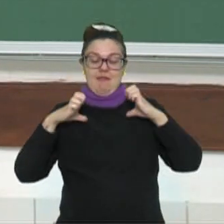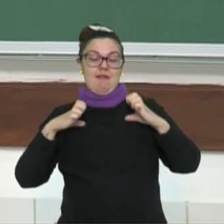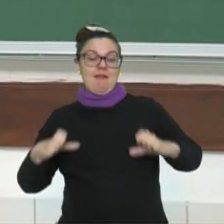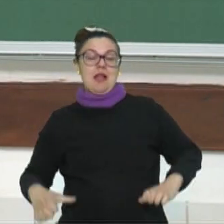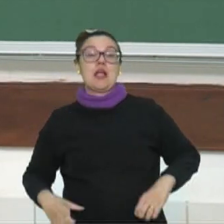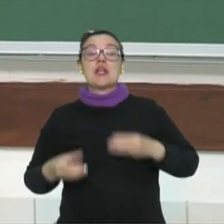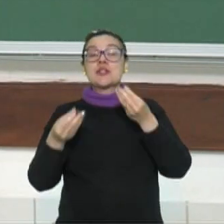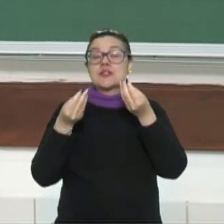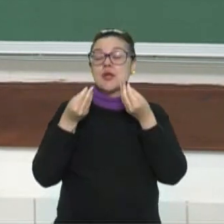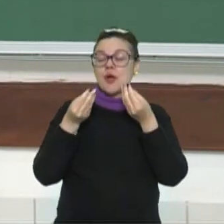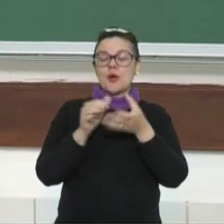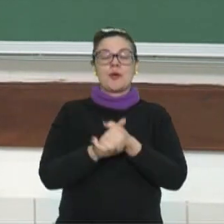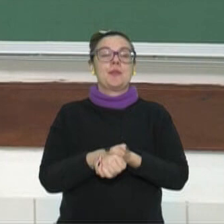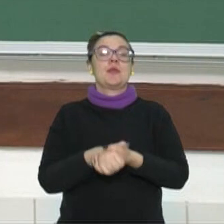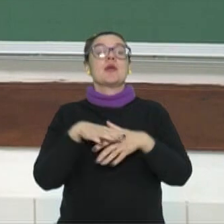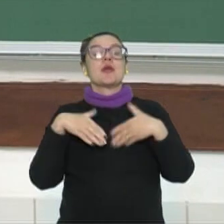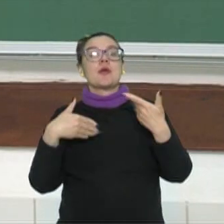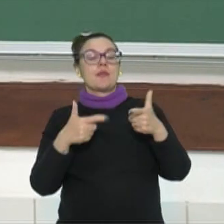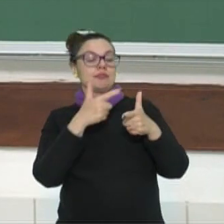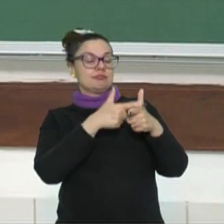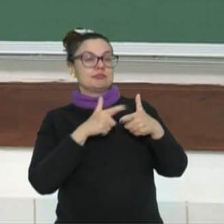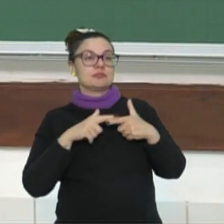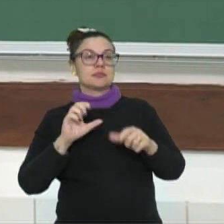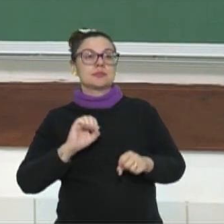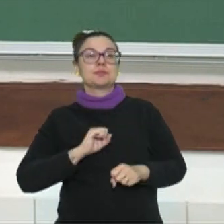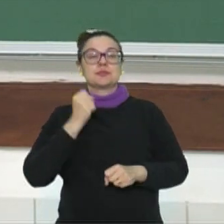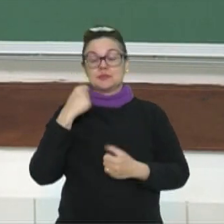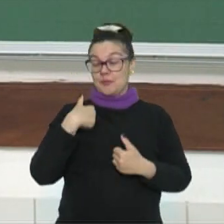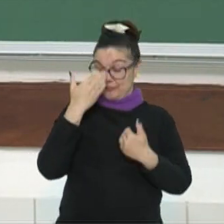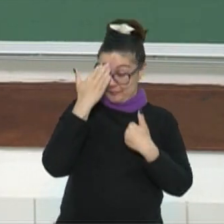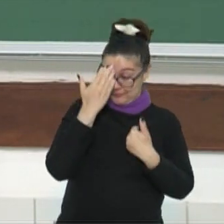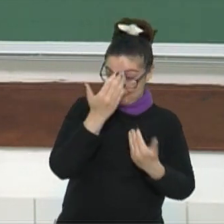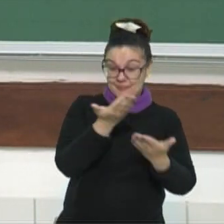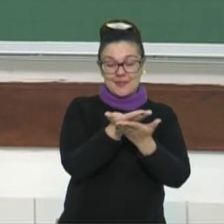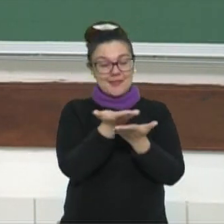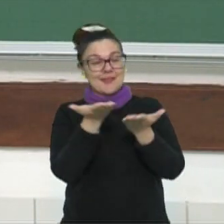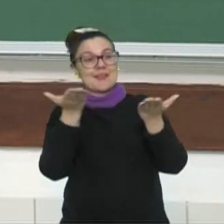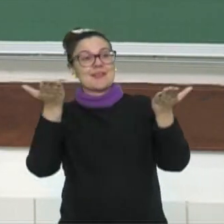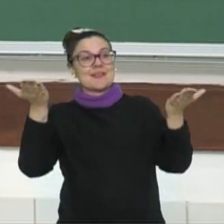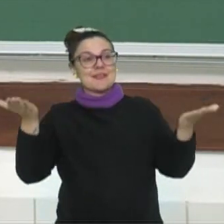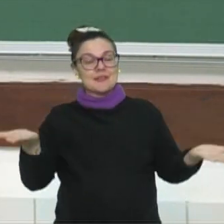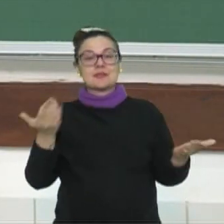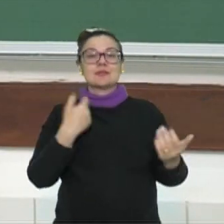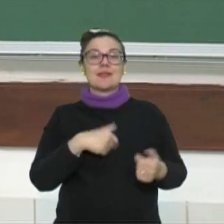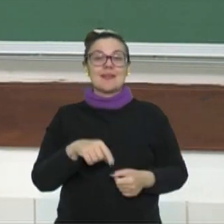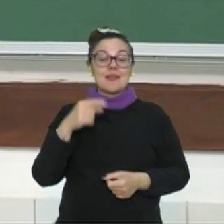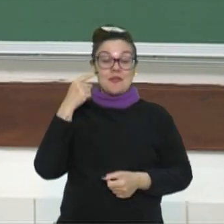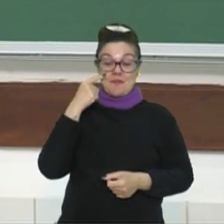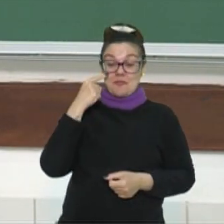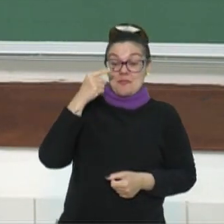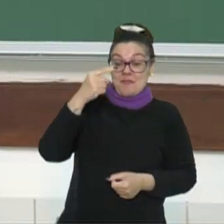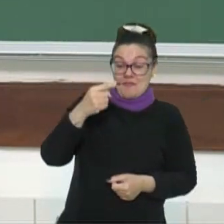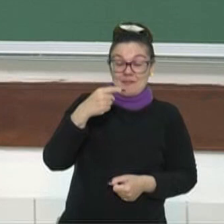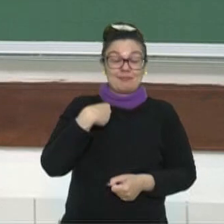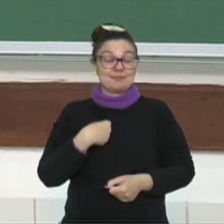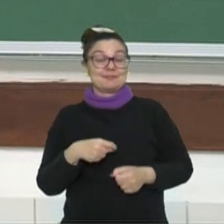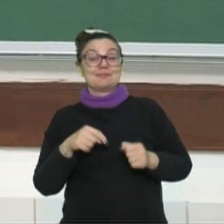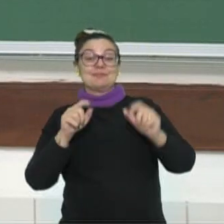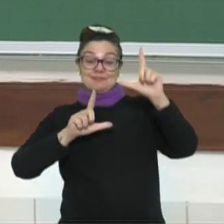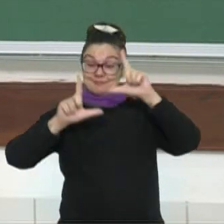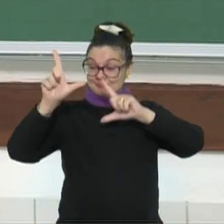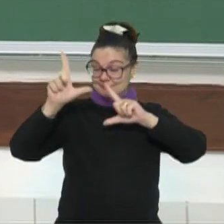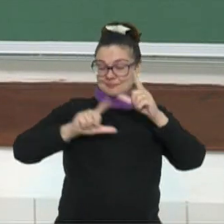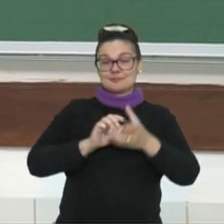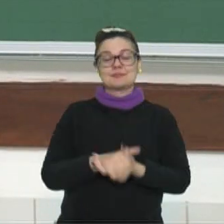deve ser e quais são os problemas que nos impactam. A minha gratidão a cada um que me escuta, cada um que me vê nesse momento.